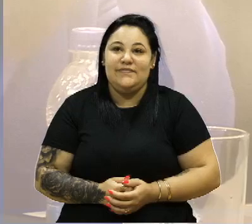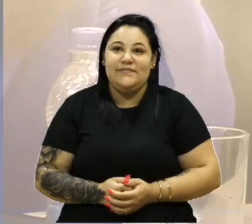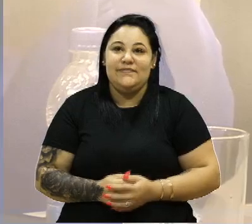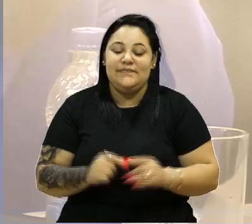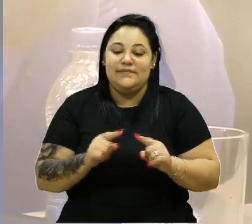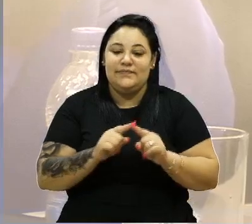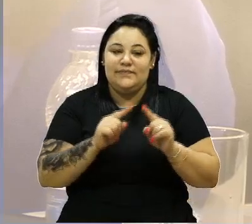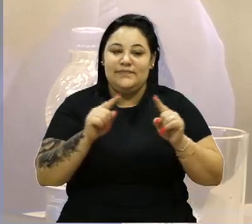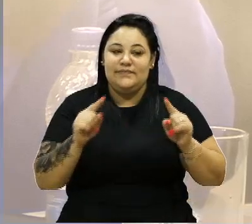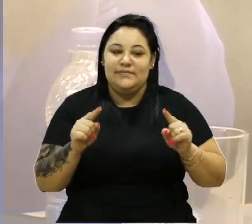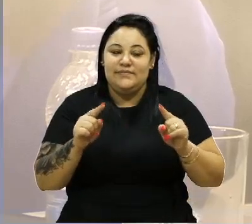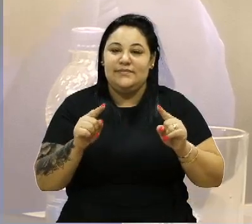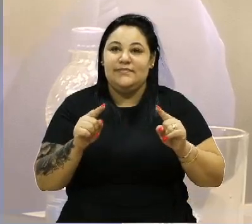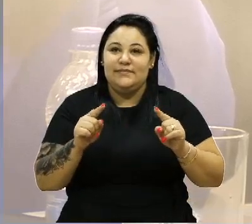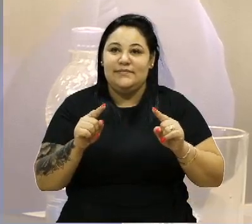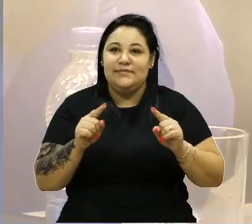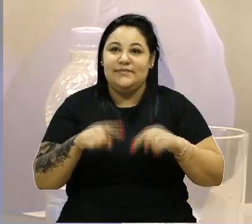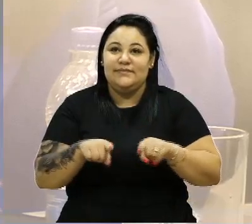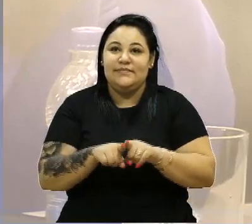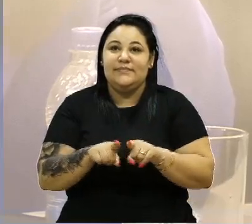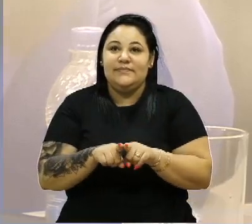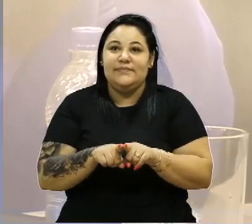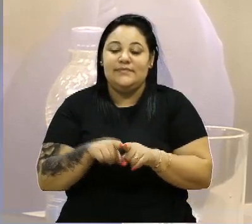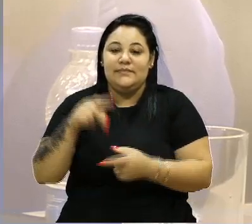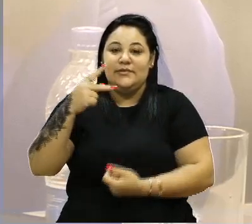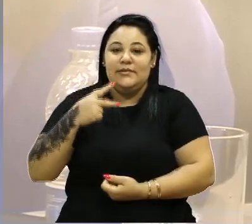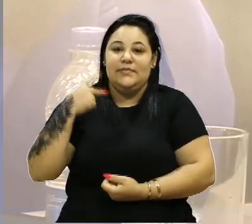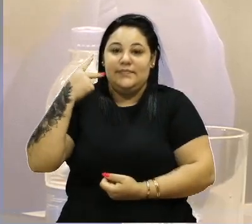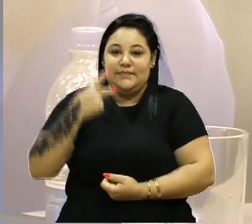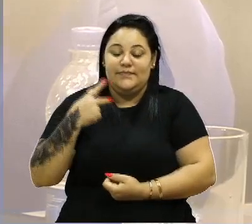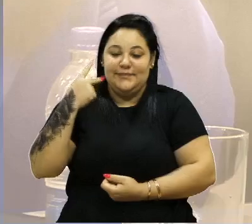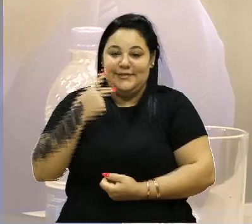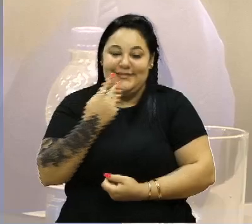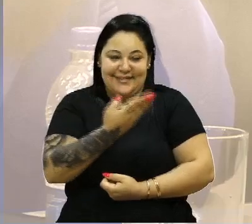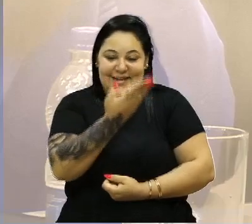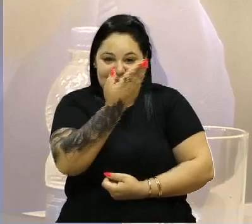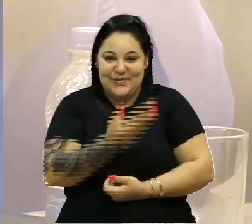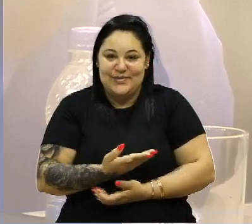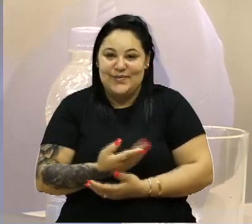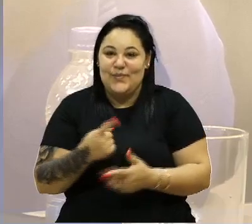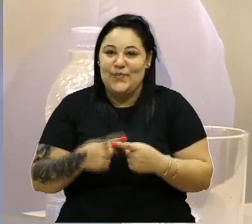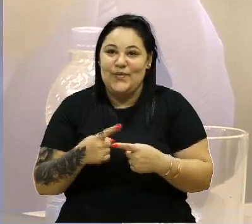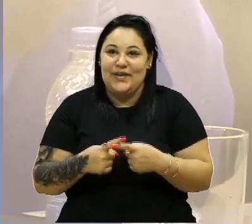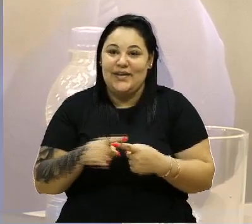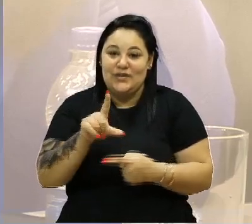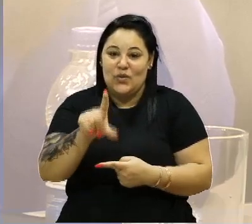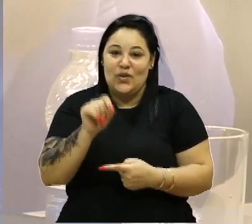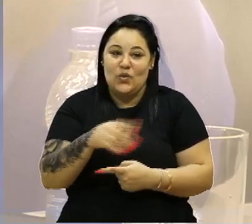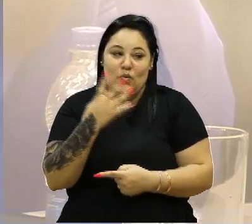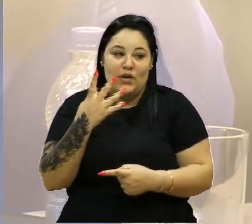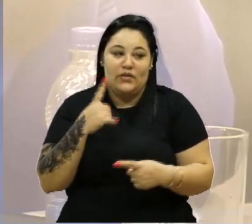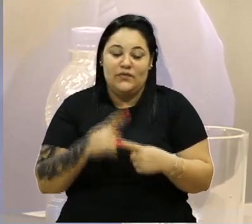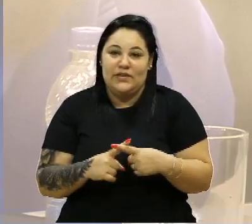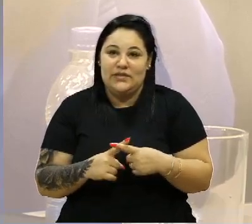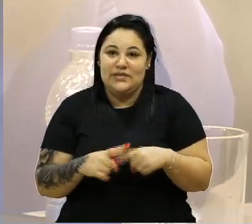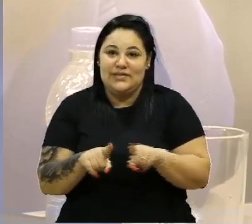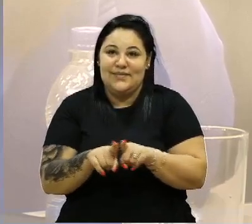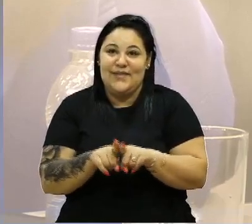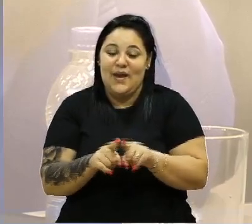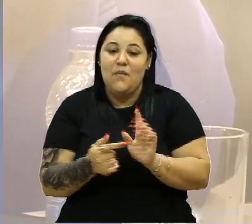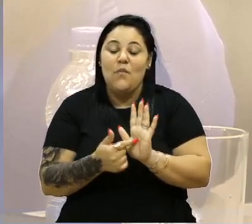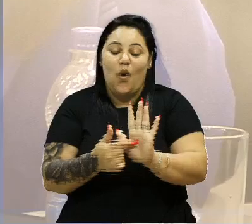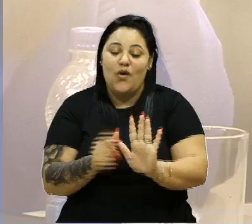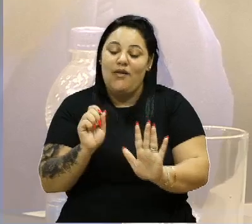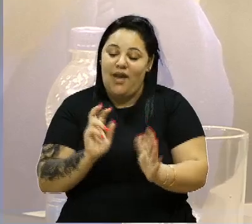Mas eu queria falar mais da pessoa, não do vereador, né? Porque vereador eleito 4 vezes demonstra